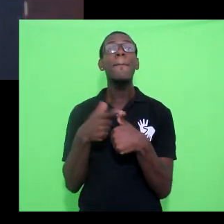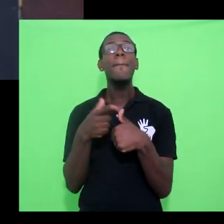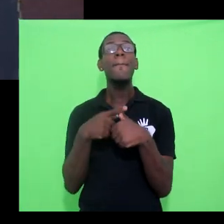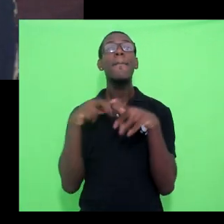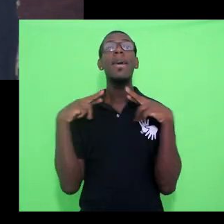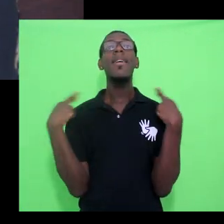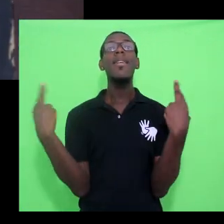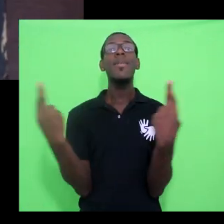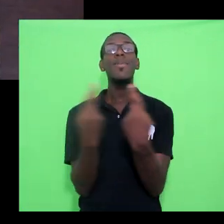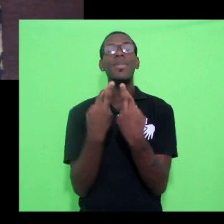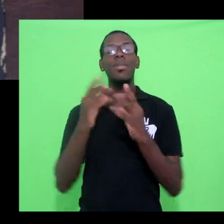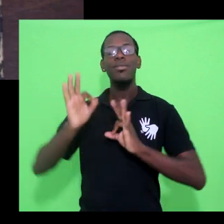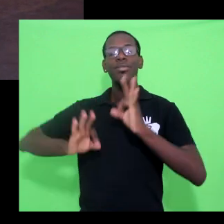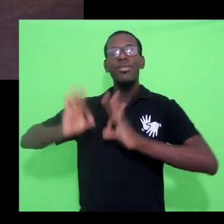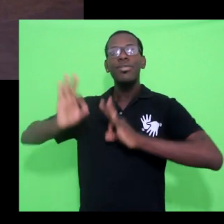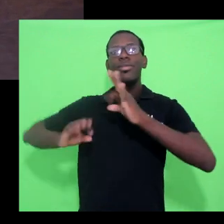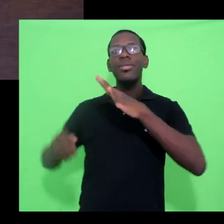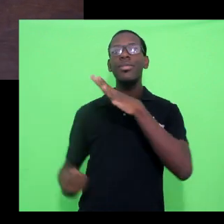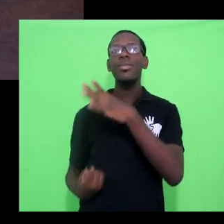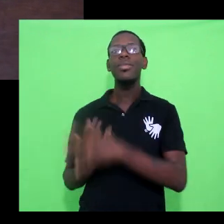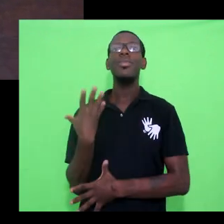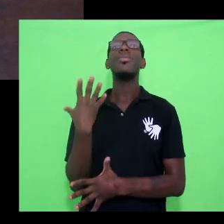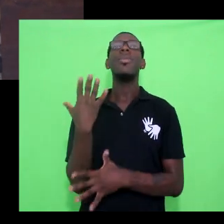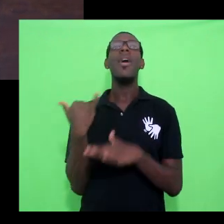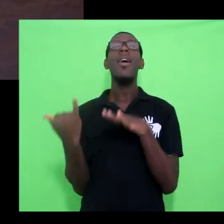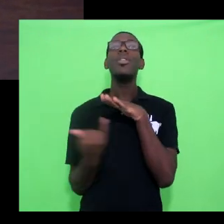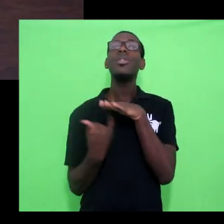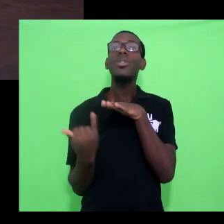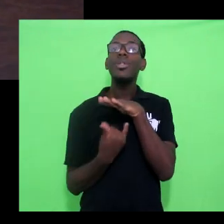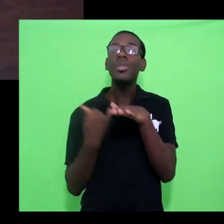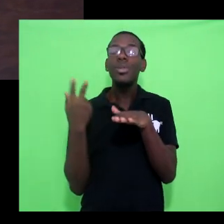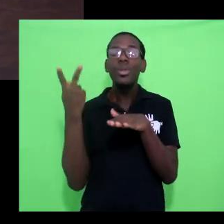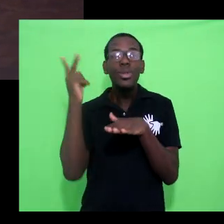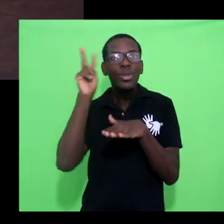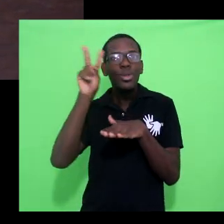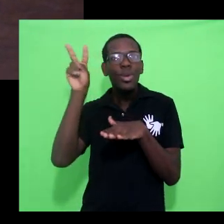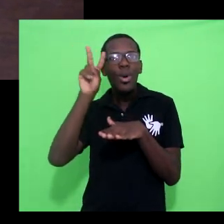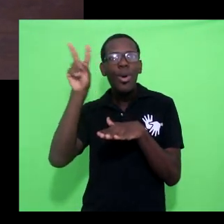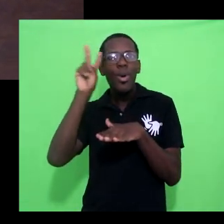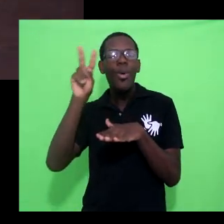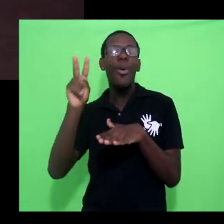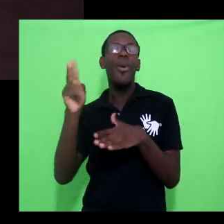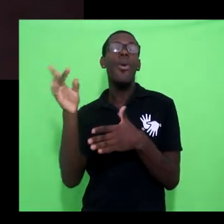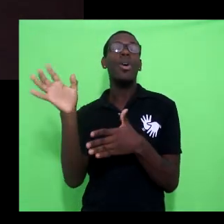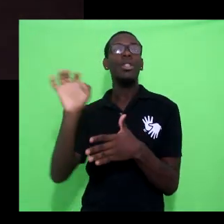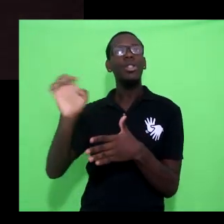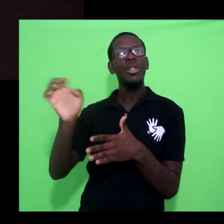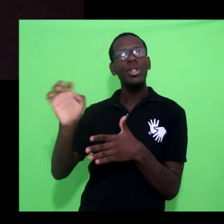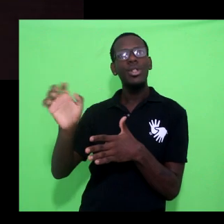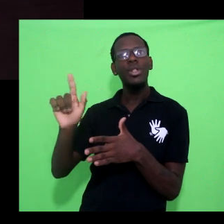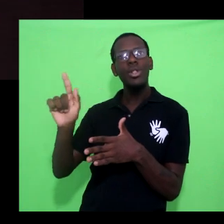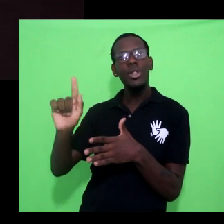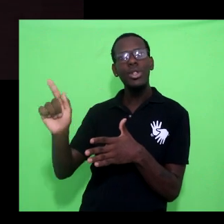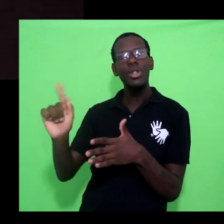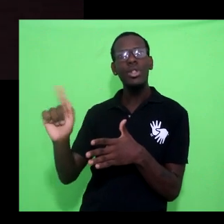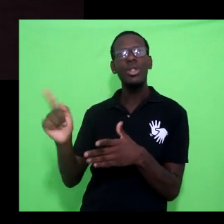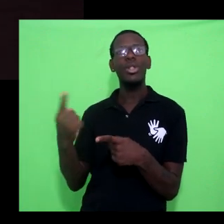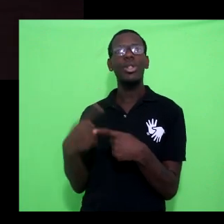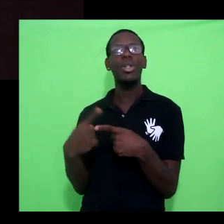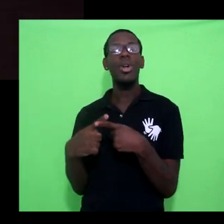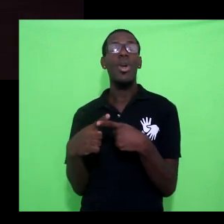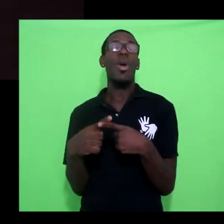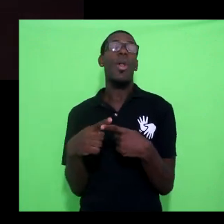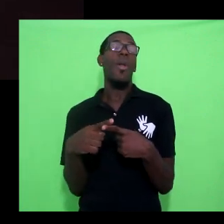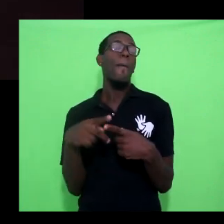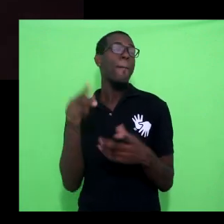preparatória para a instalação do Instituto Histórico Geográfico de Nova Iguaçu, aos 15 dias do mês